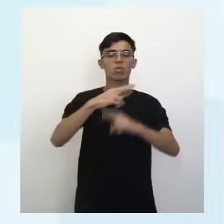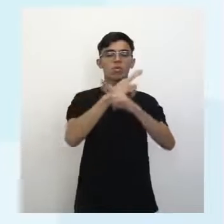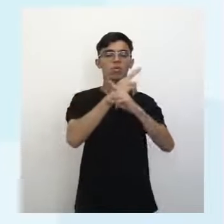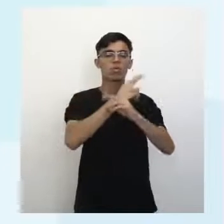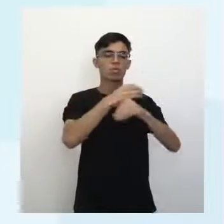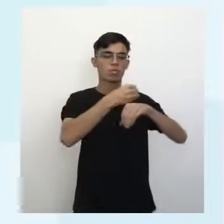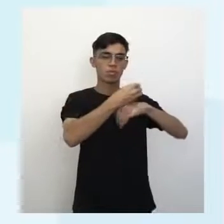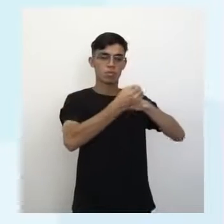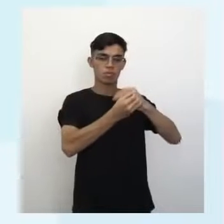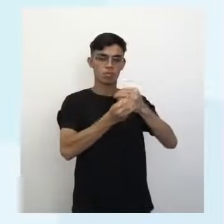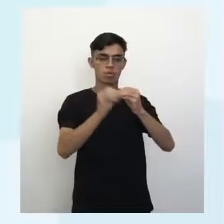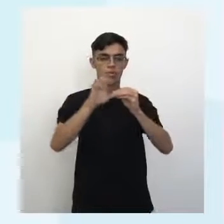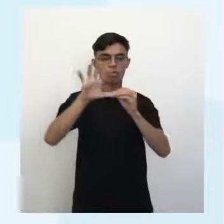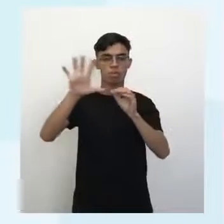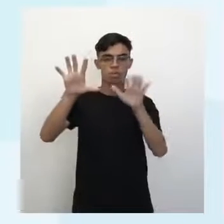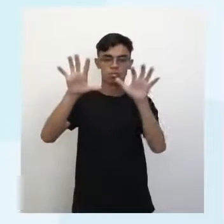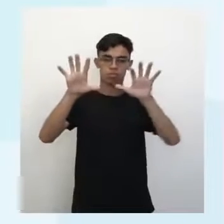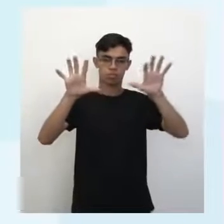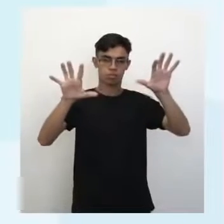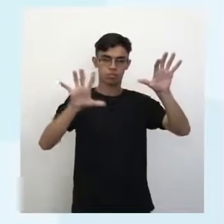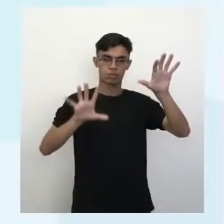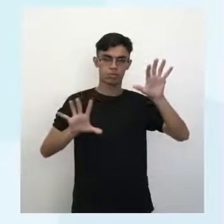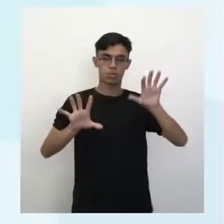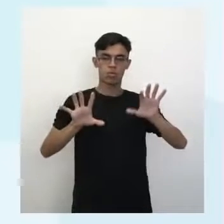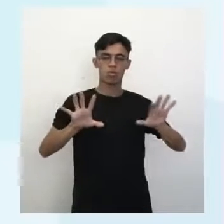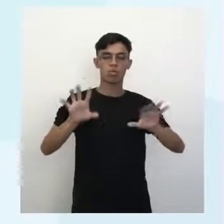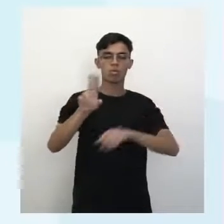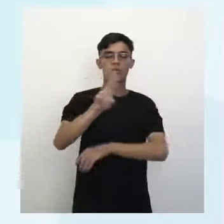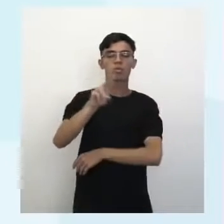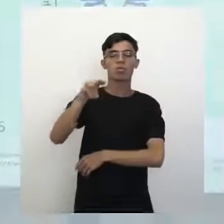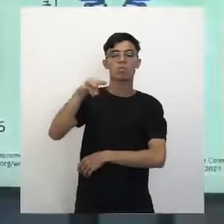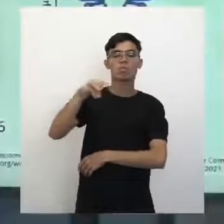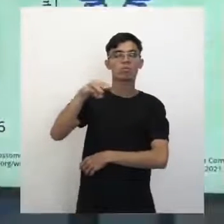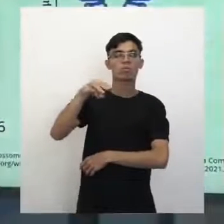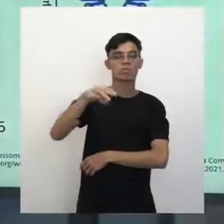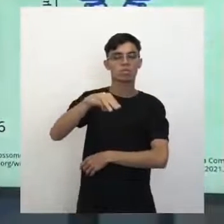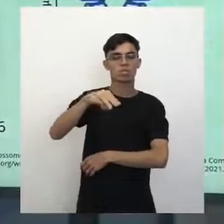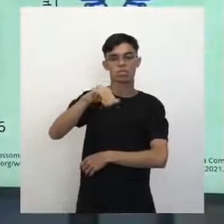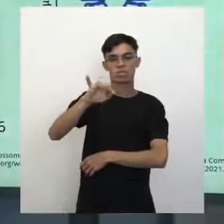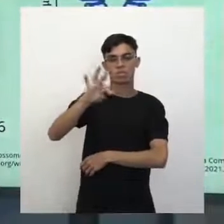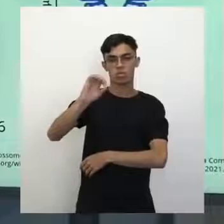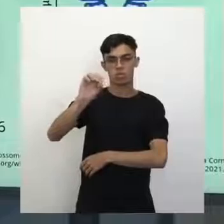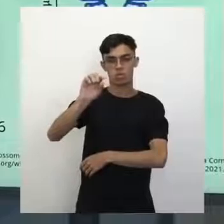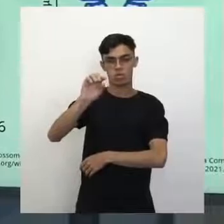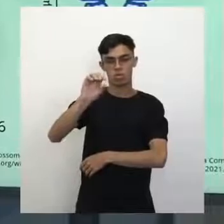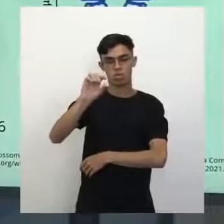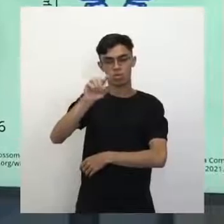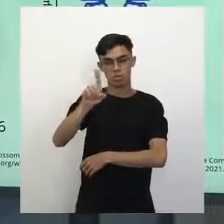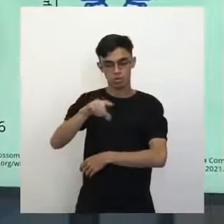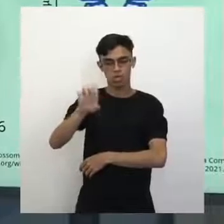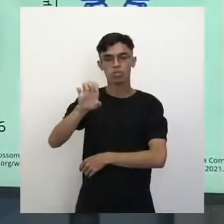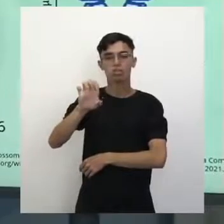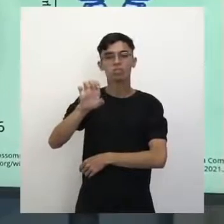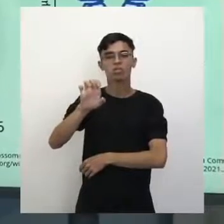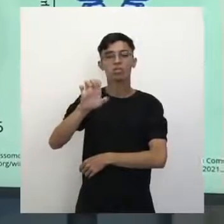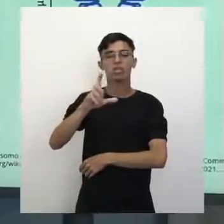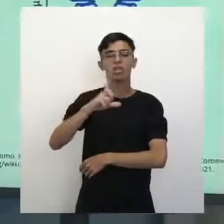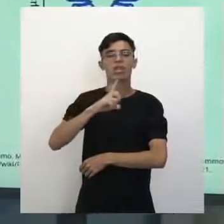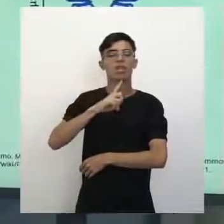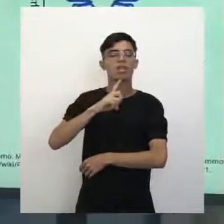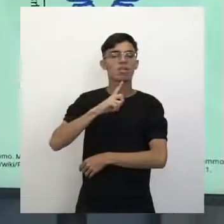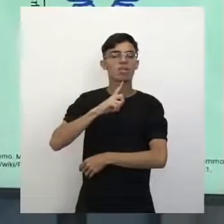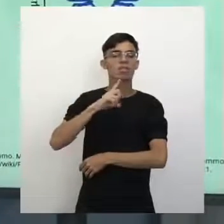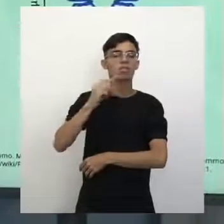vai começar a dividir uma outra divisão que chama mitose para começar a formar um novo indivíduo. Tá? Aí de uma célula